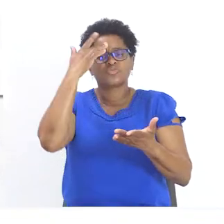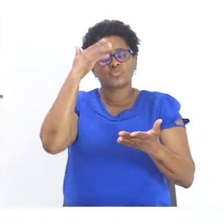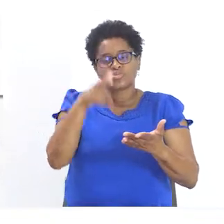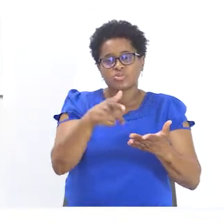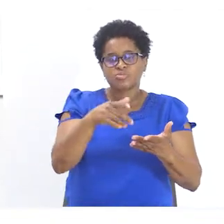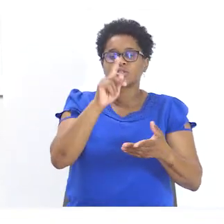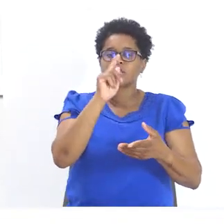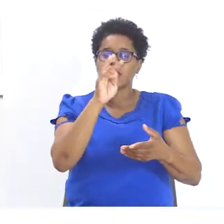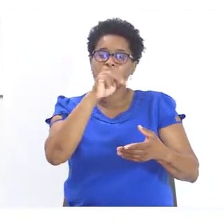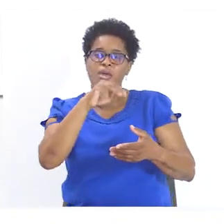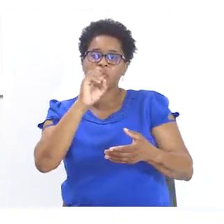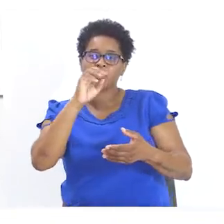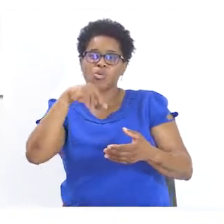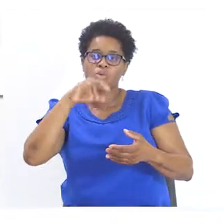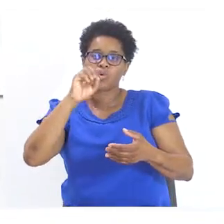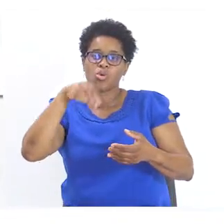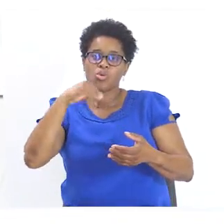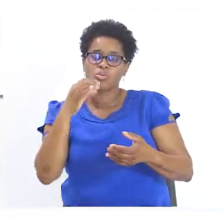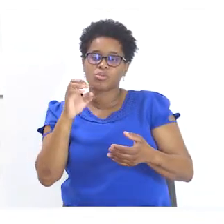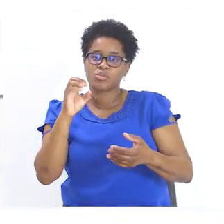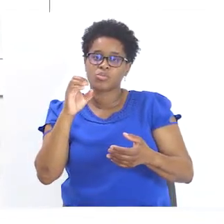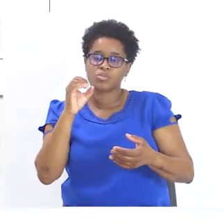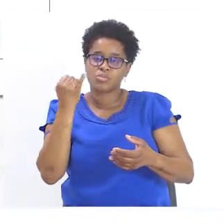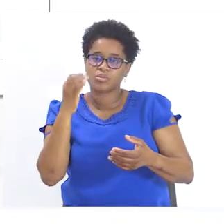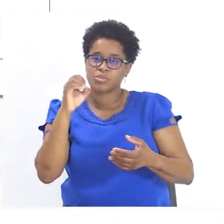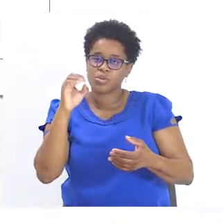que são monômios. Ok? Vamos ver.